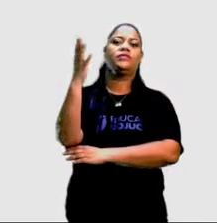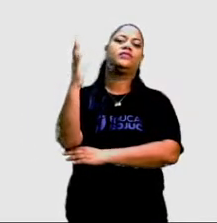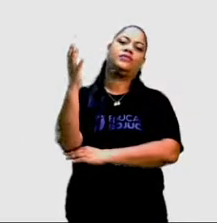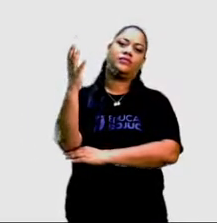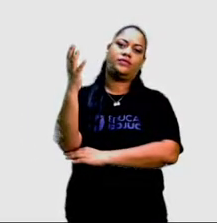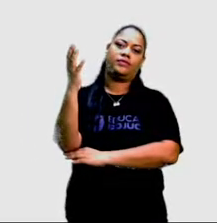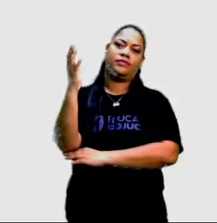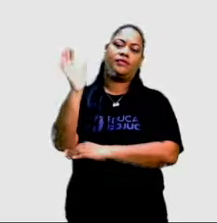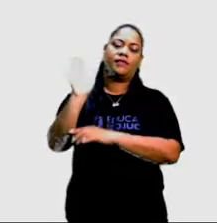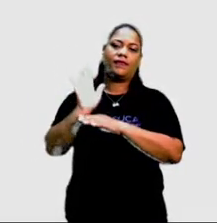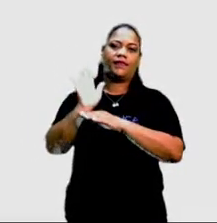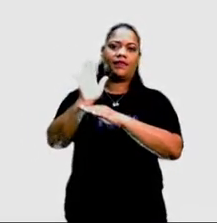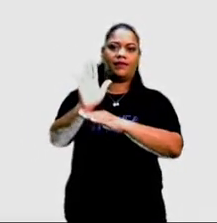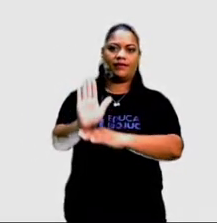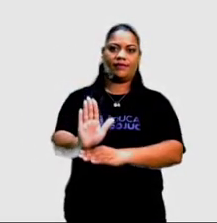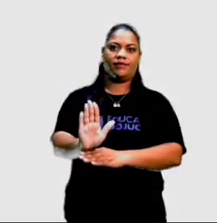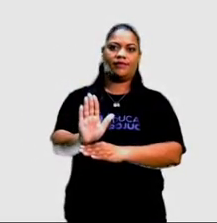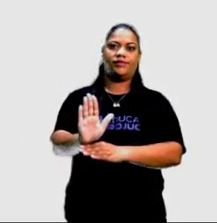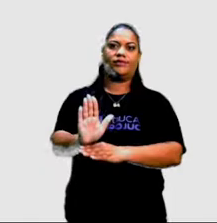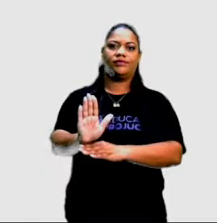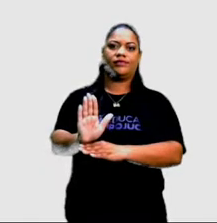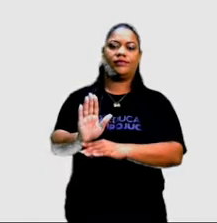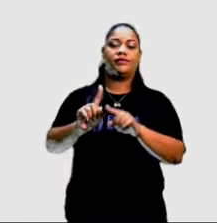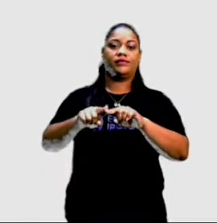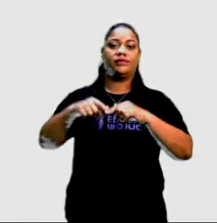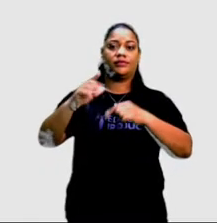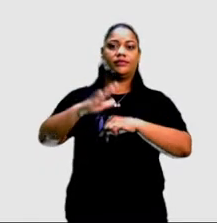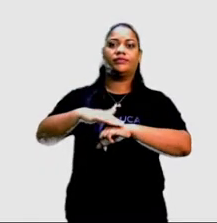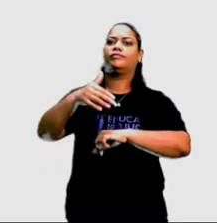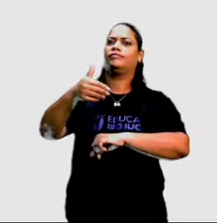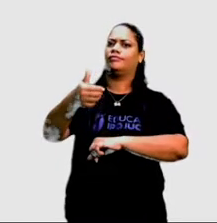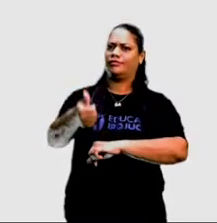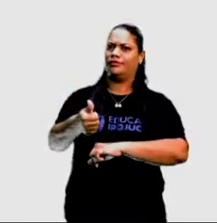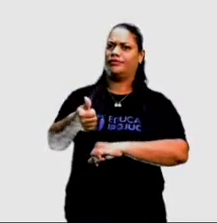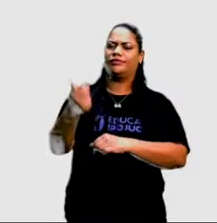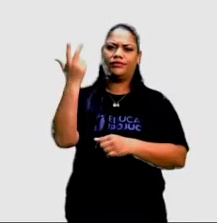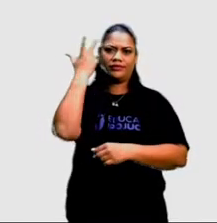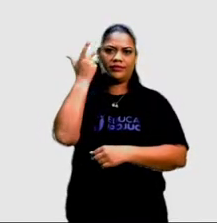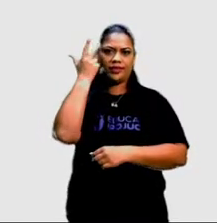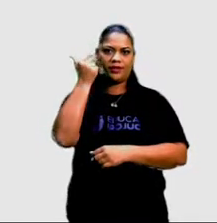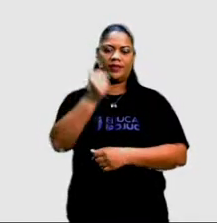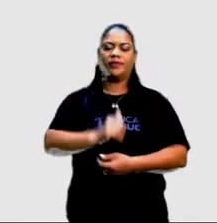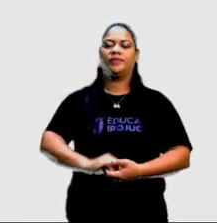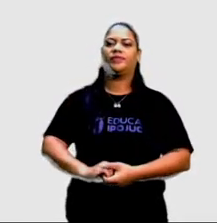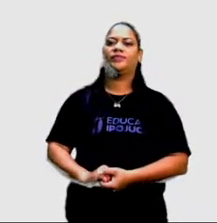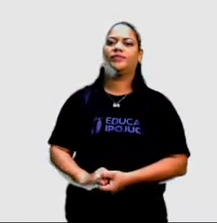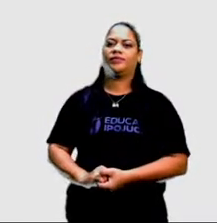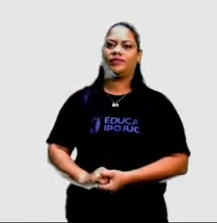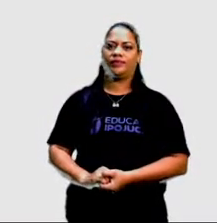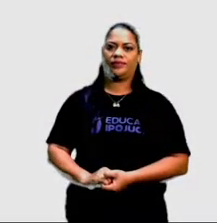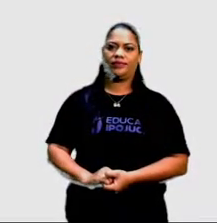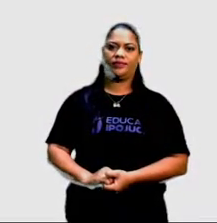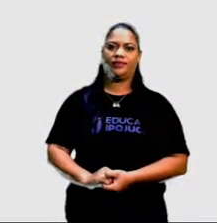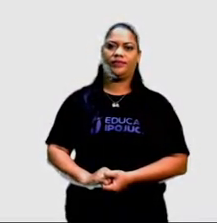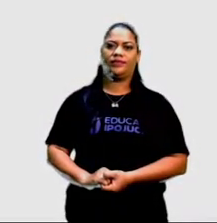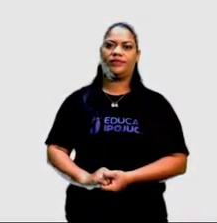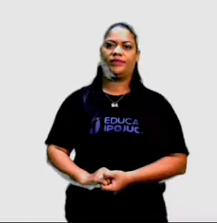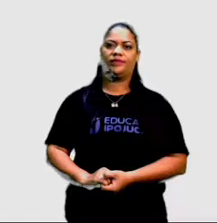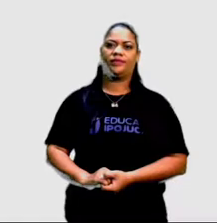ajuda a produzir esse ambiente com aspecto natural, tá? Porque ele é composto